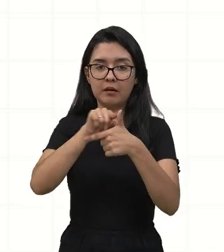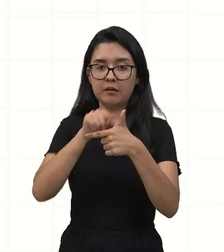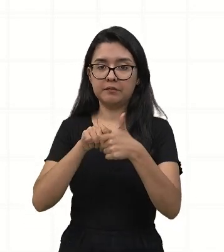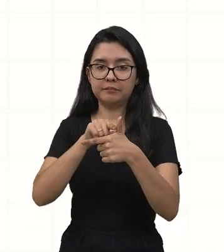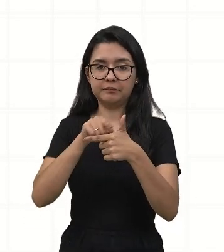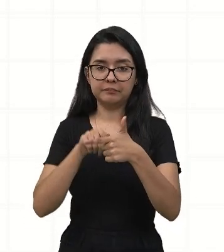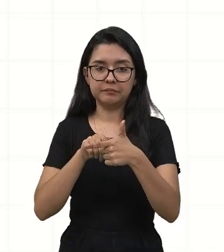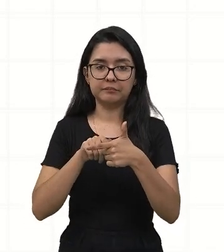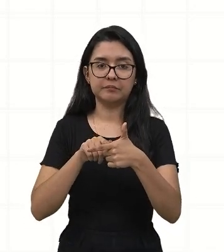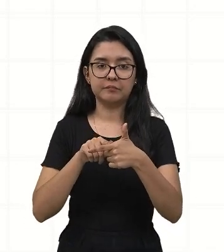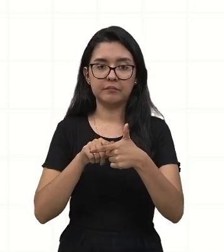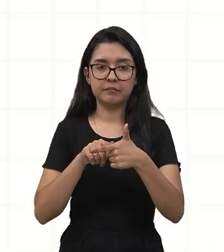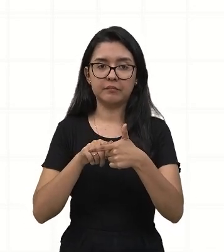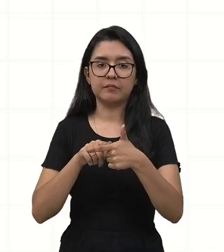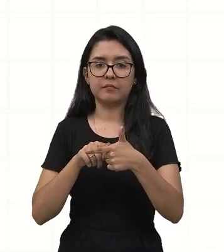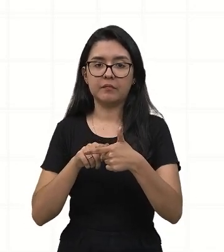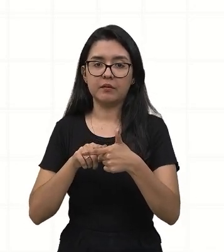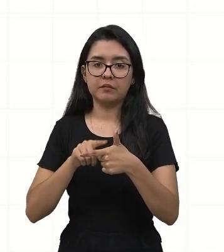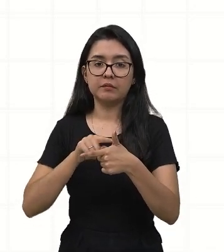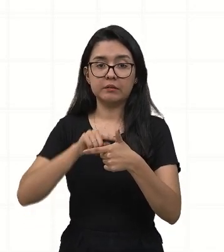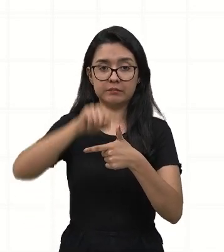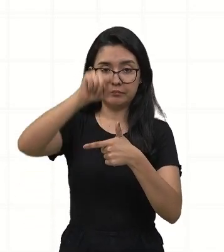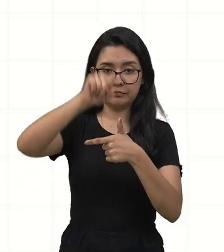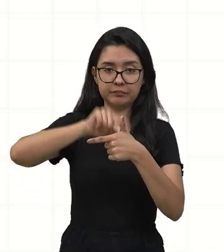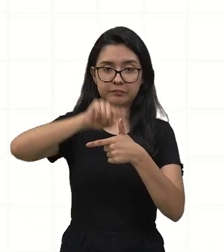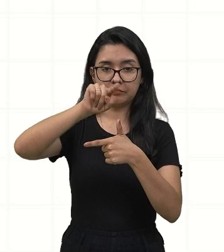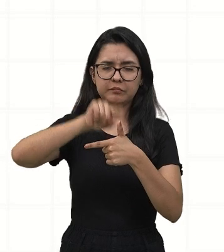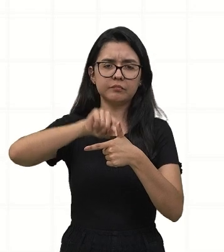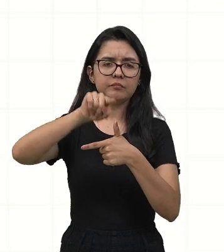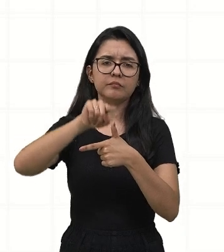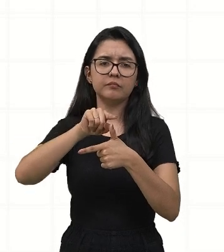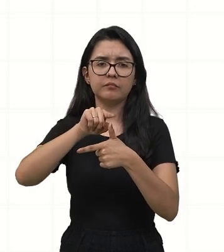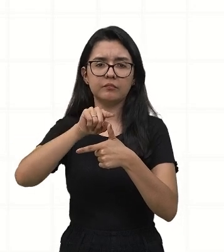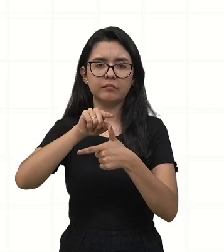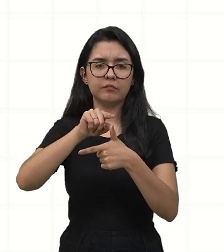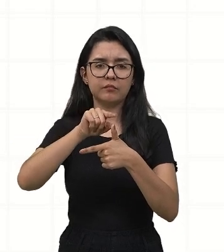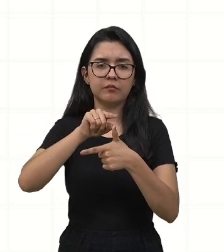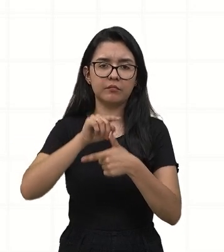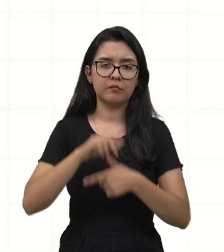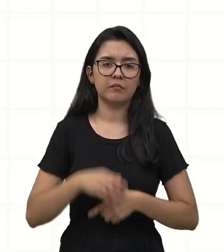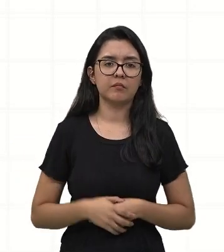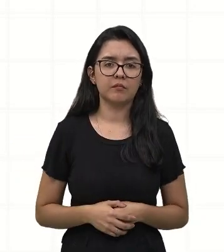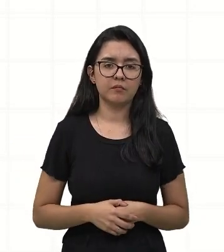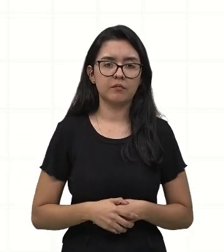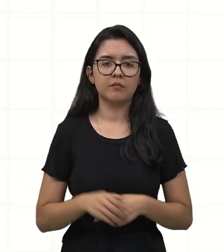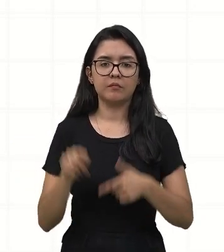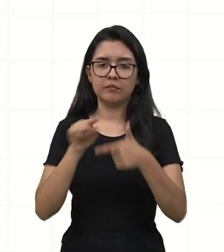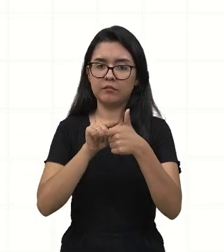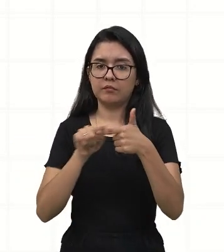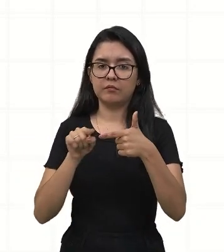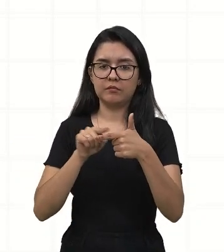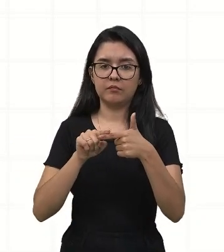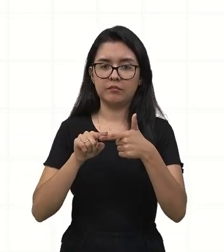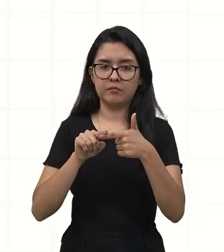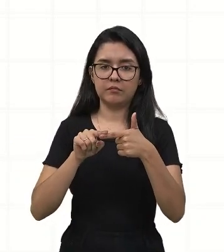lado OK, vou sinalizar aqui o lado dele, OK. Temos aqui o lado OL,